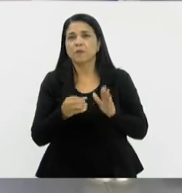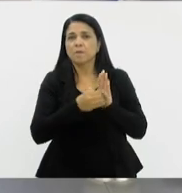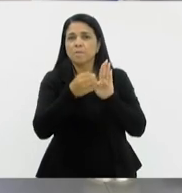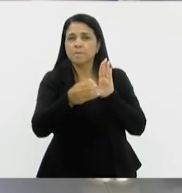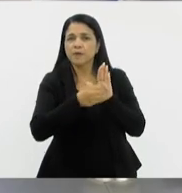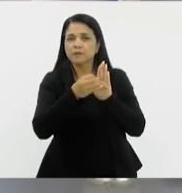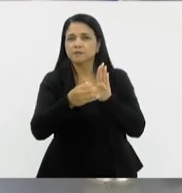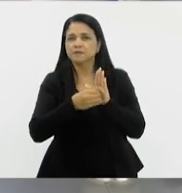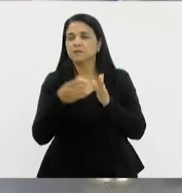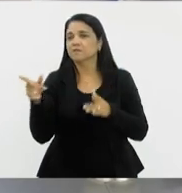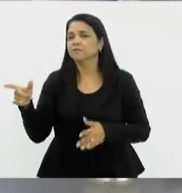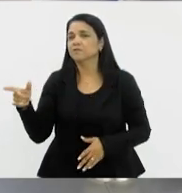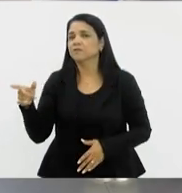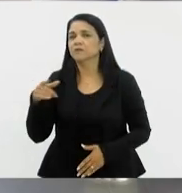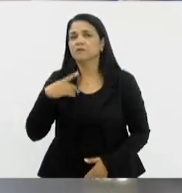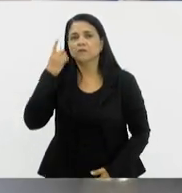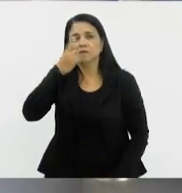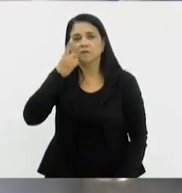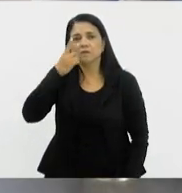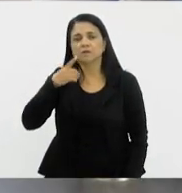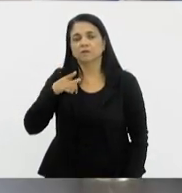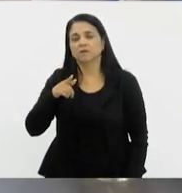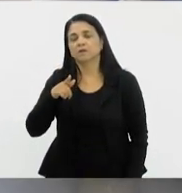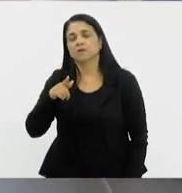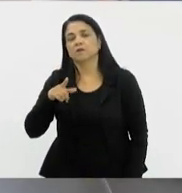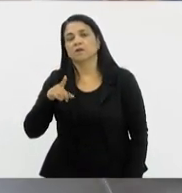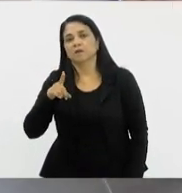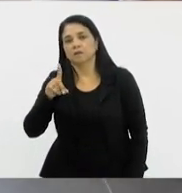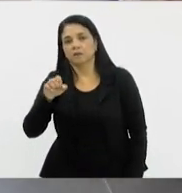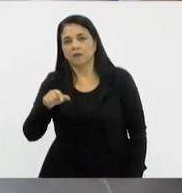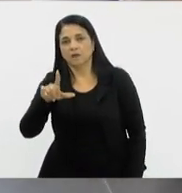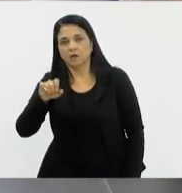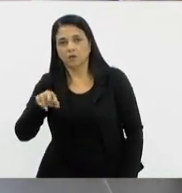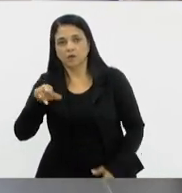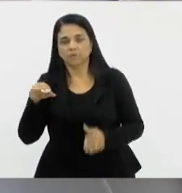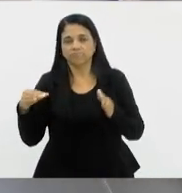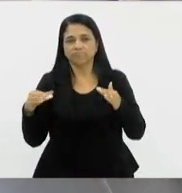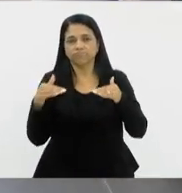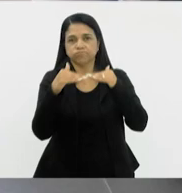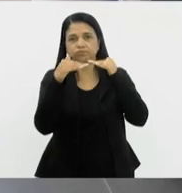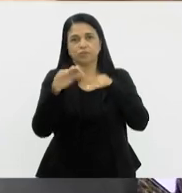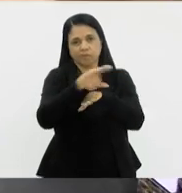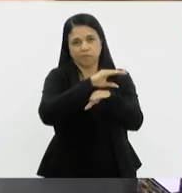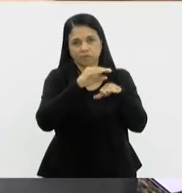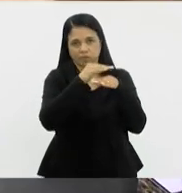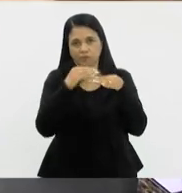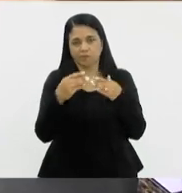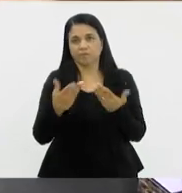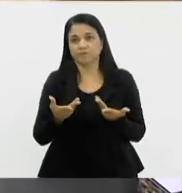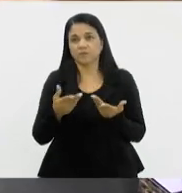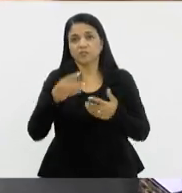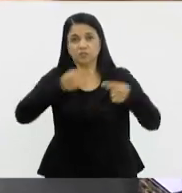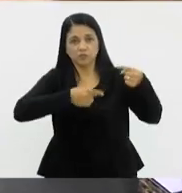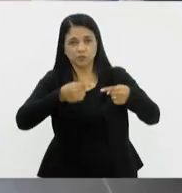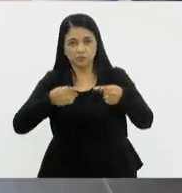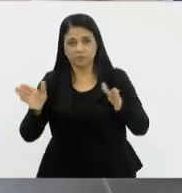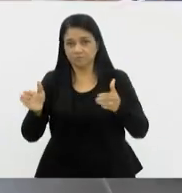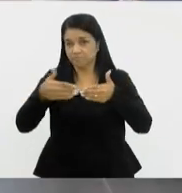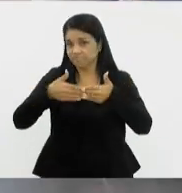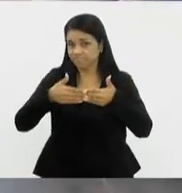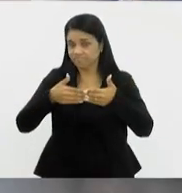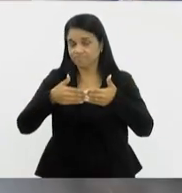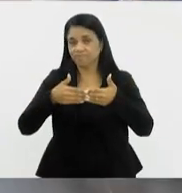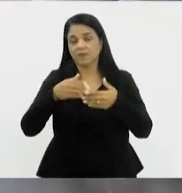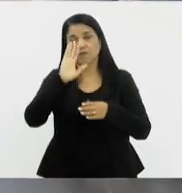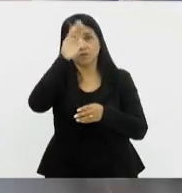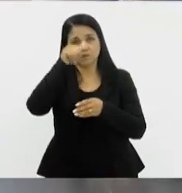Parecer, deputado Guilherme Delaroli. Pela constitucionalidade com emendas. Em discussão. Não havendo quem queira discutir, encerrada a